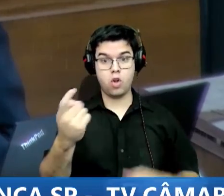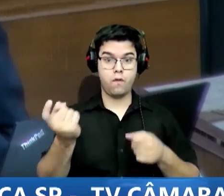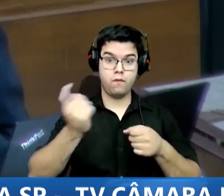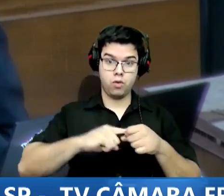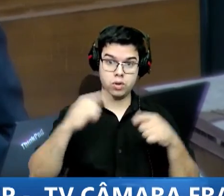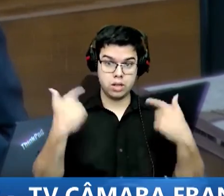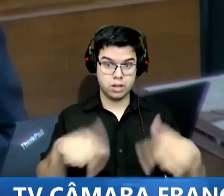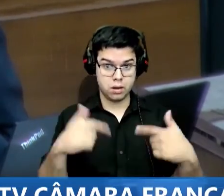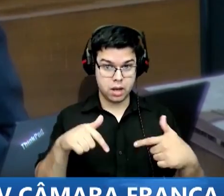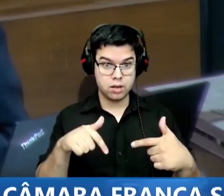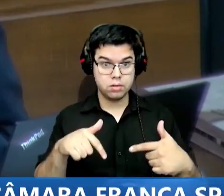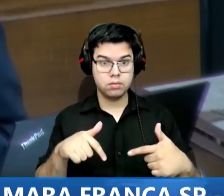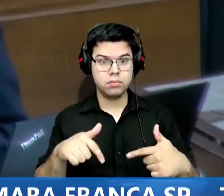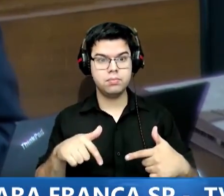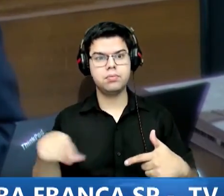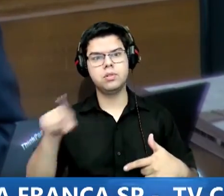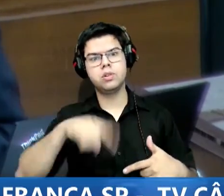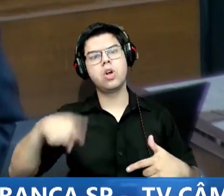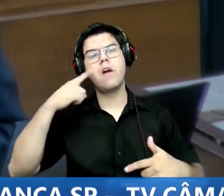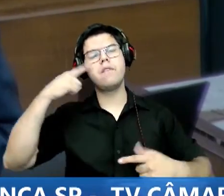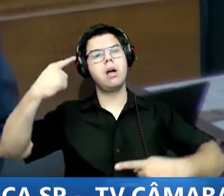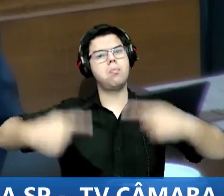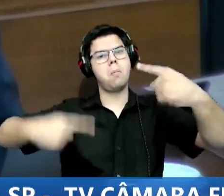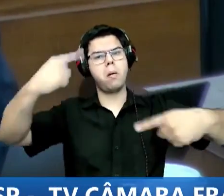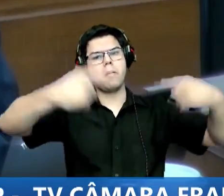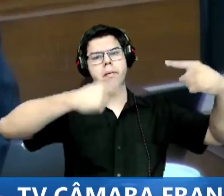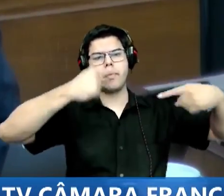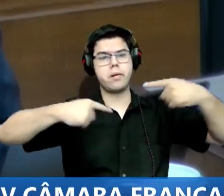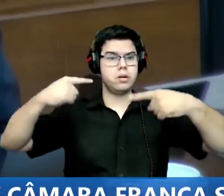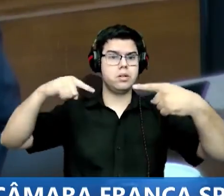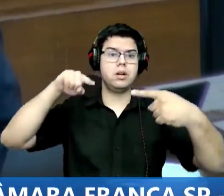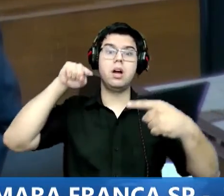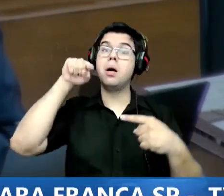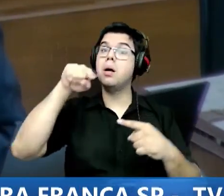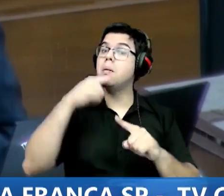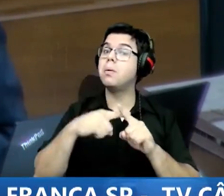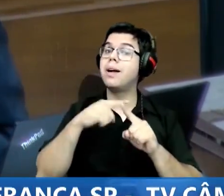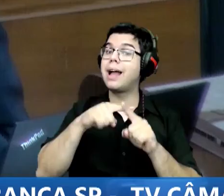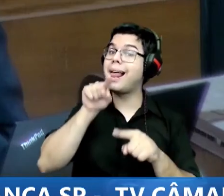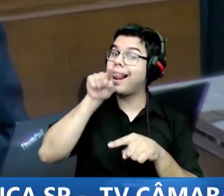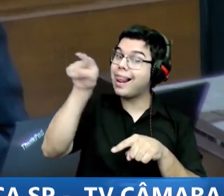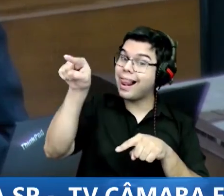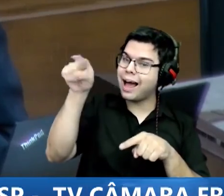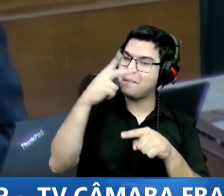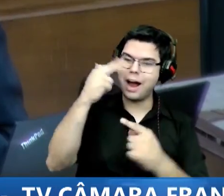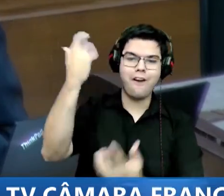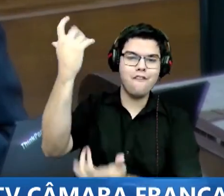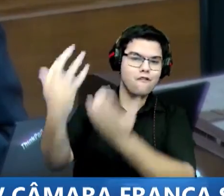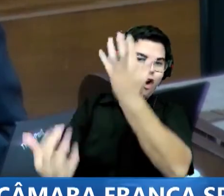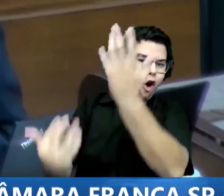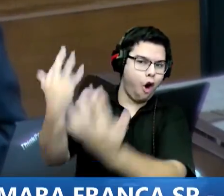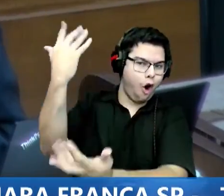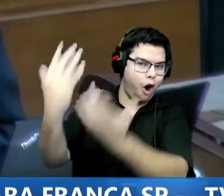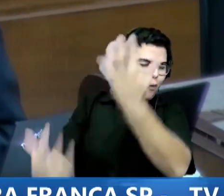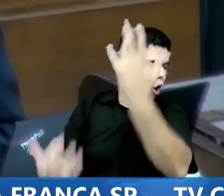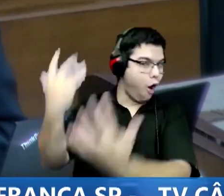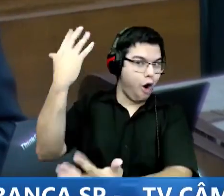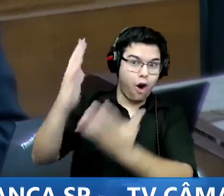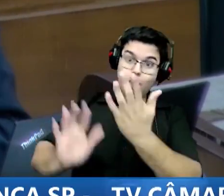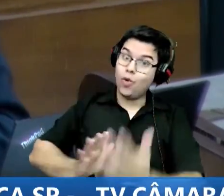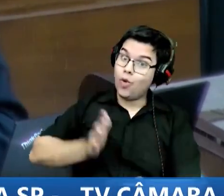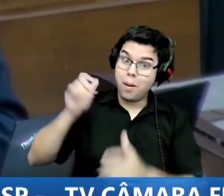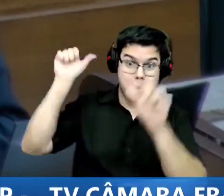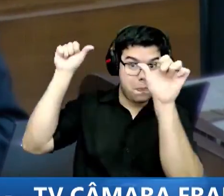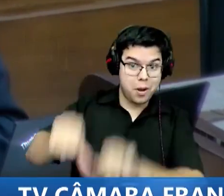faça uma ampla discussão, porque é lá que a situação vai estar pegando fogo, vai estar pior do que hoje, pior que hoje. Então, quer